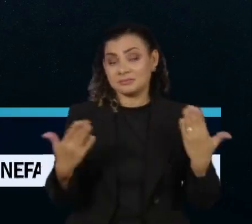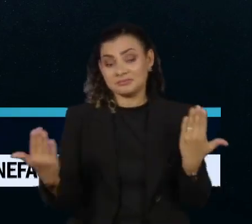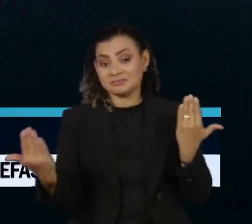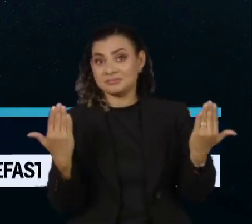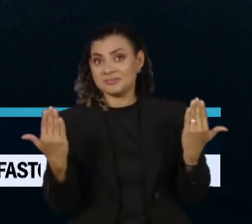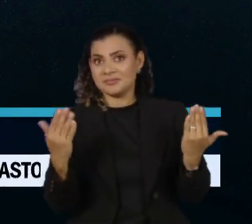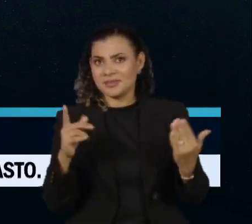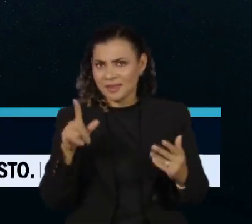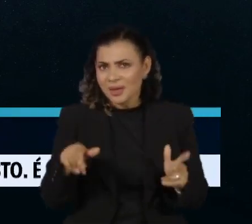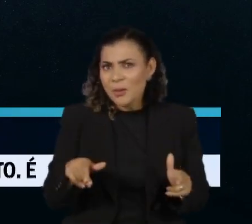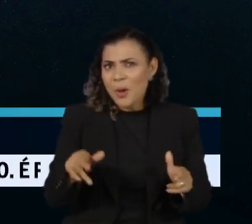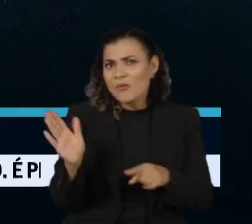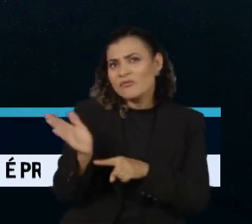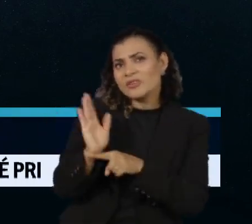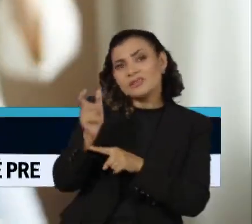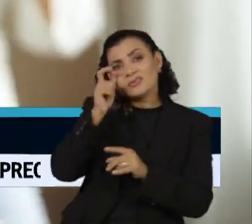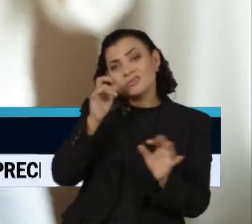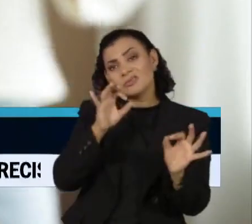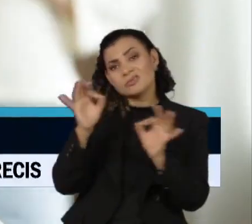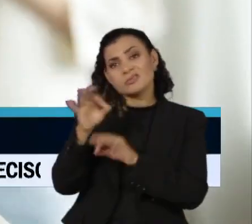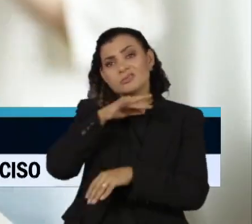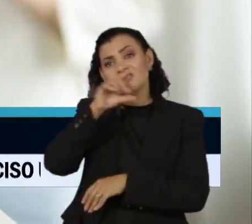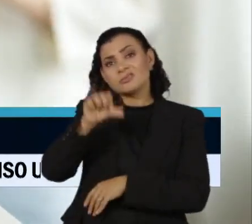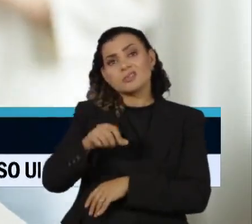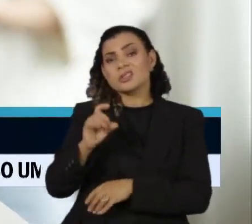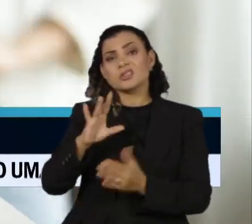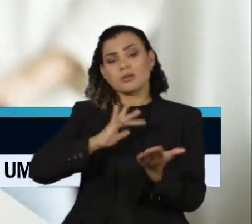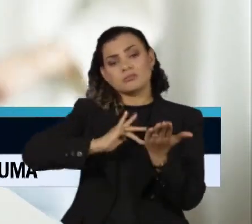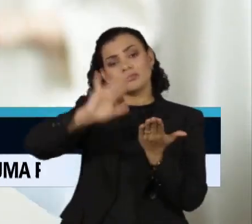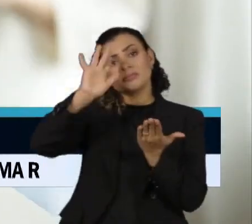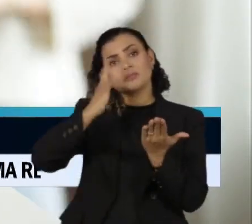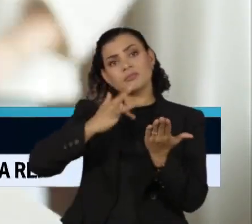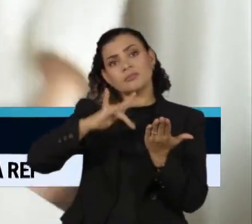somente como ver mais um vídeo ruim, em que é só deslizar para cima para esquecer.